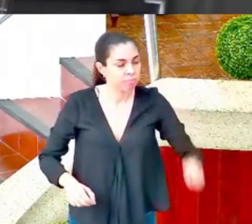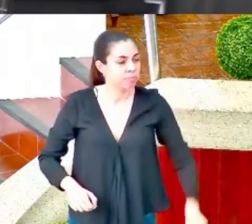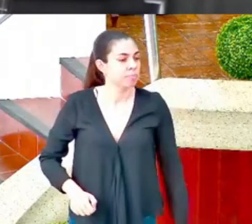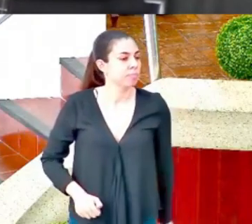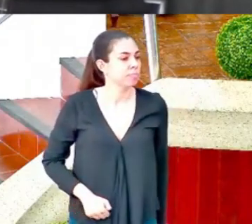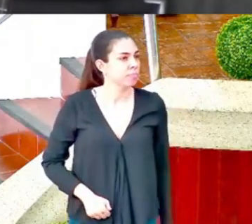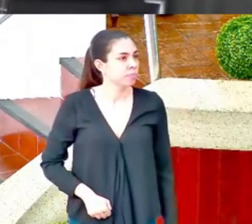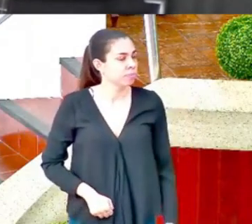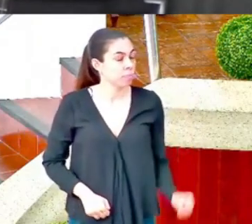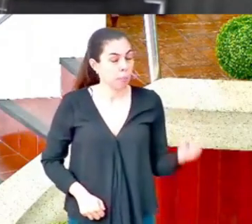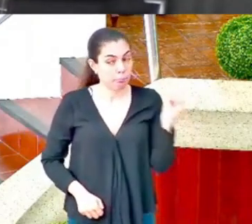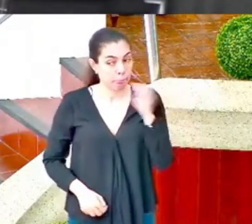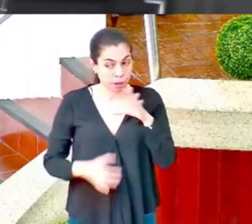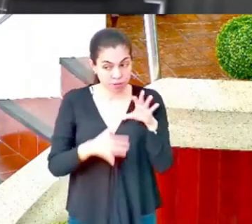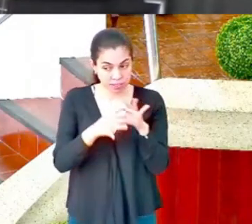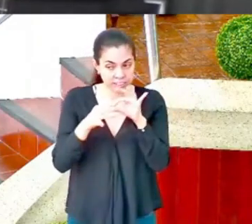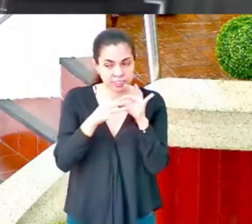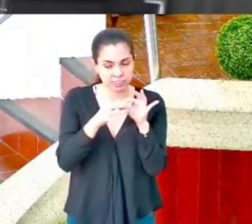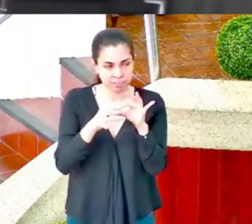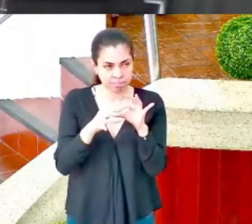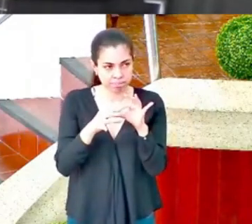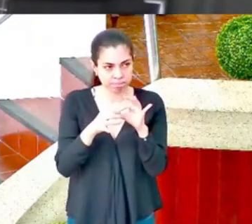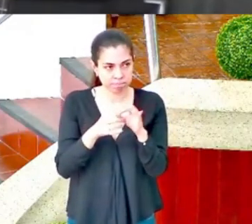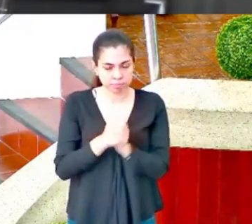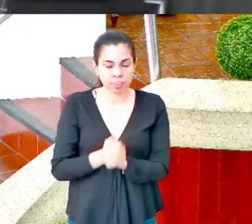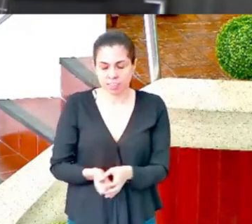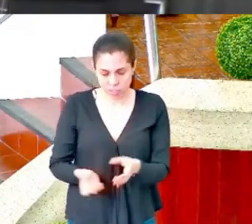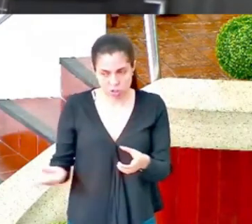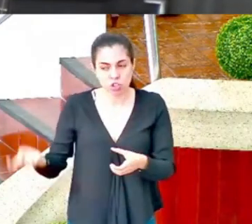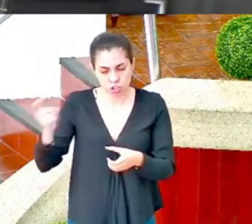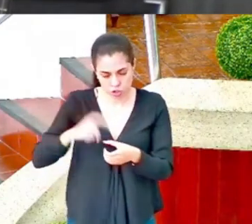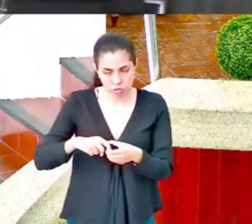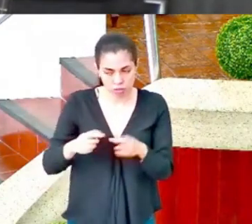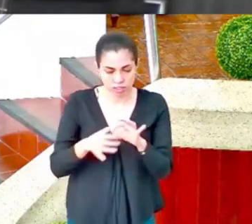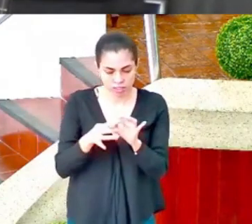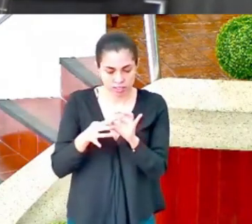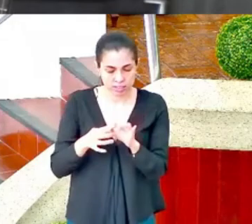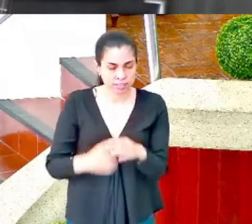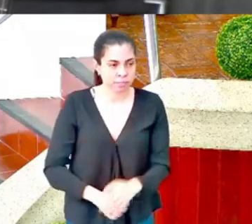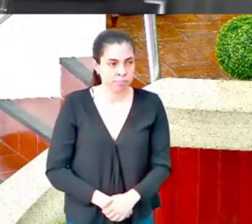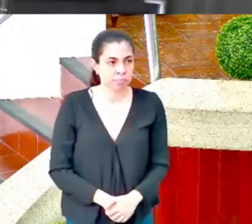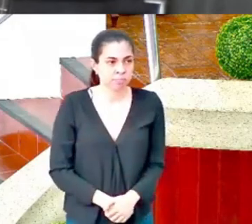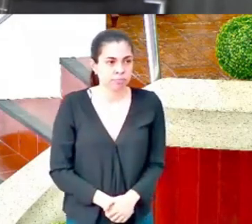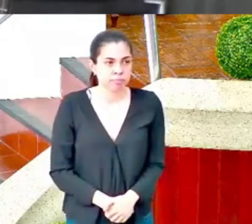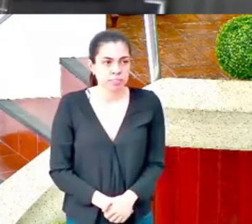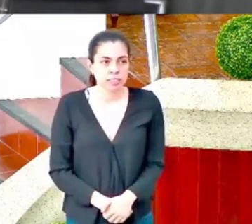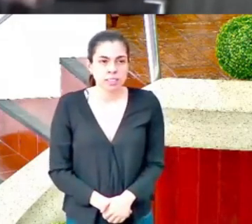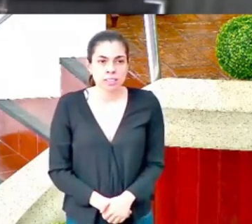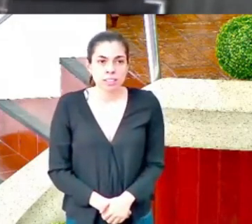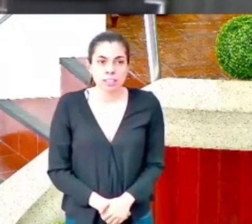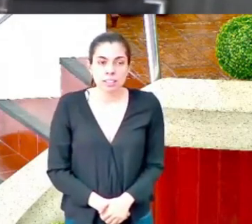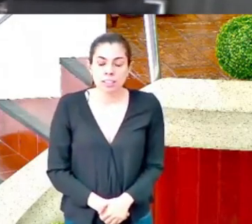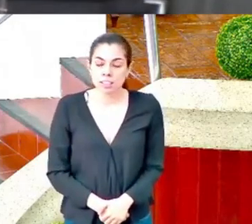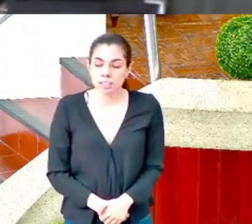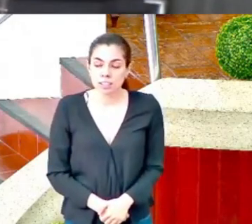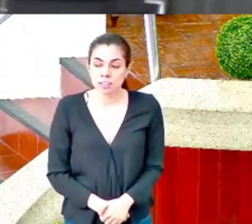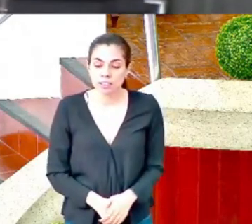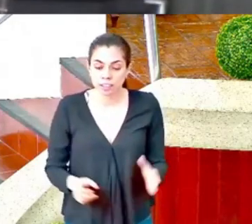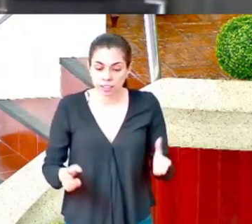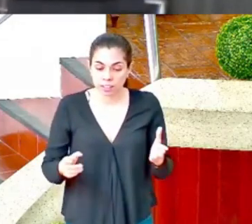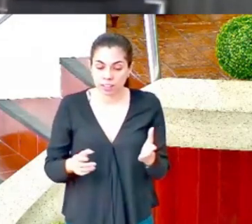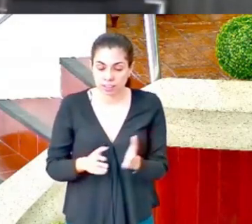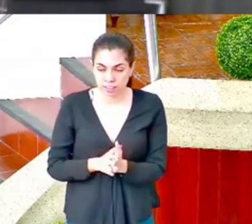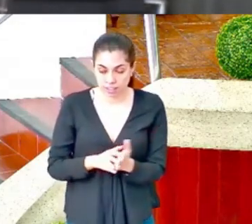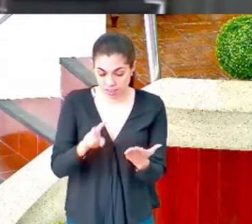dos Reis. Então esse é um texto que nos leva para Jesus também. Esse é um texto que nos mostra como os reis